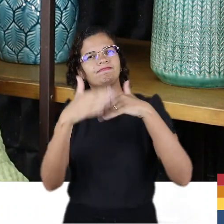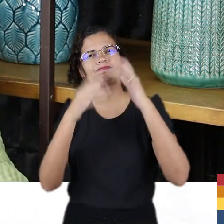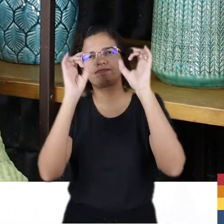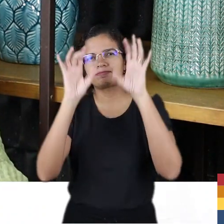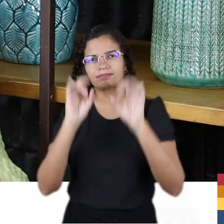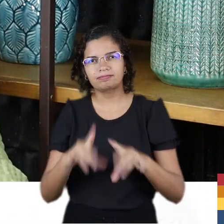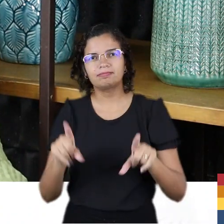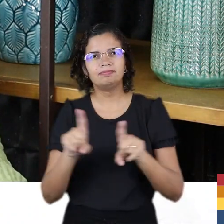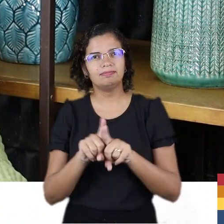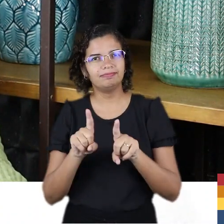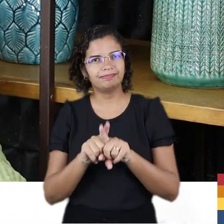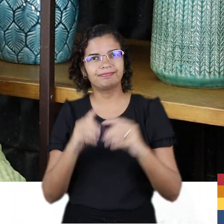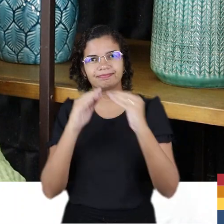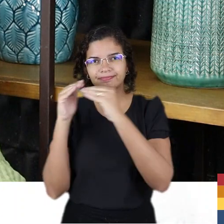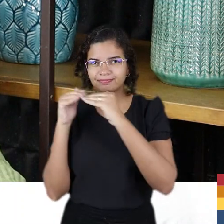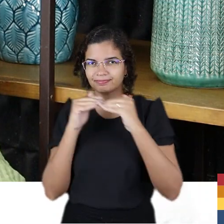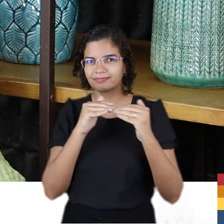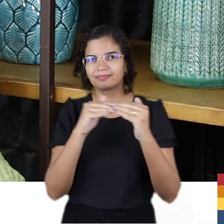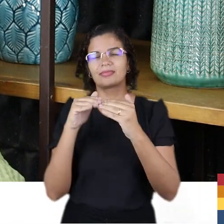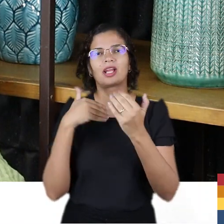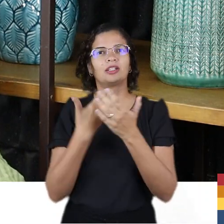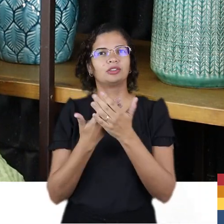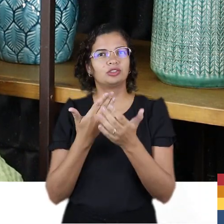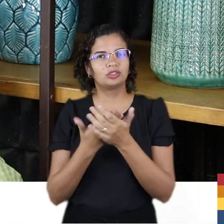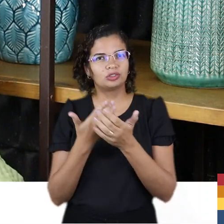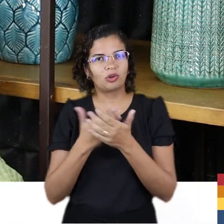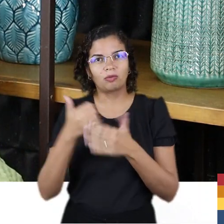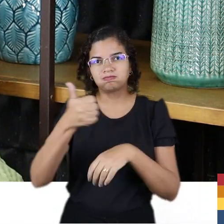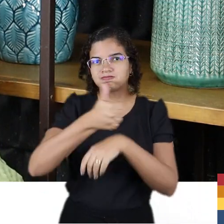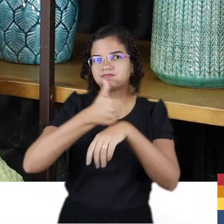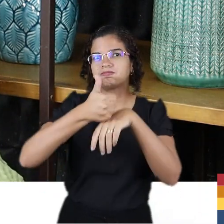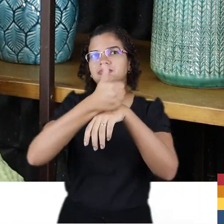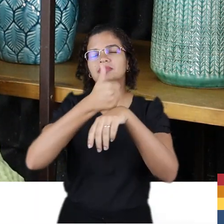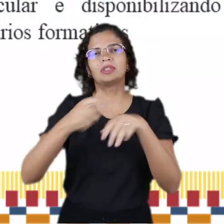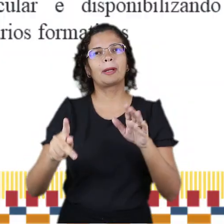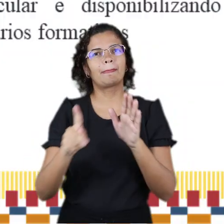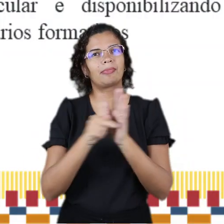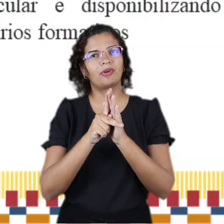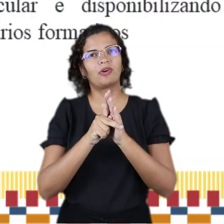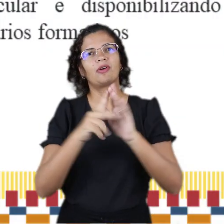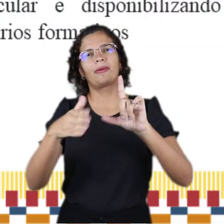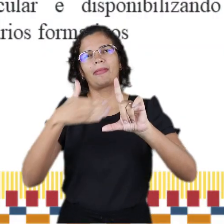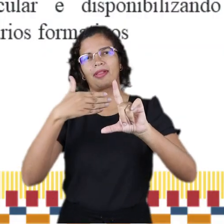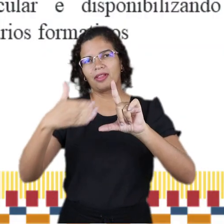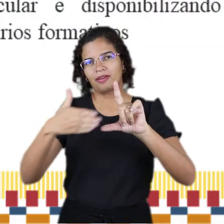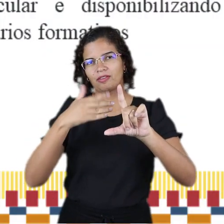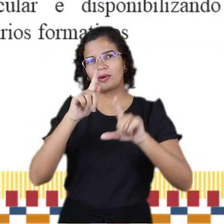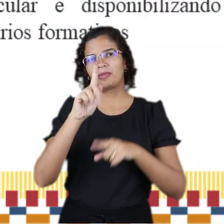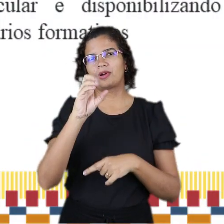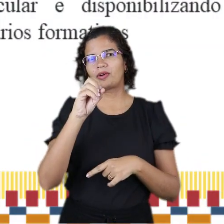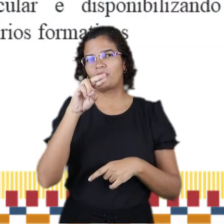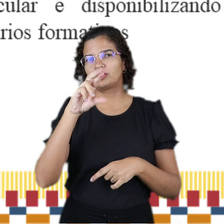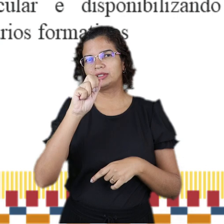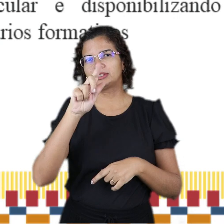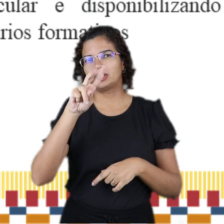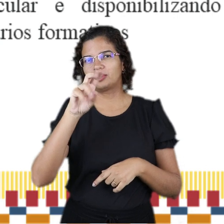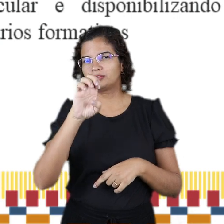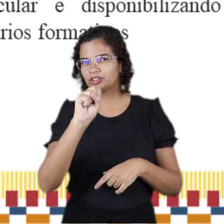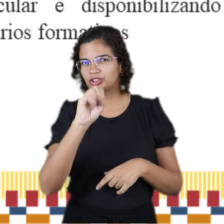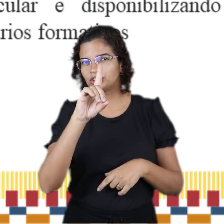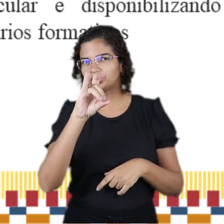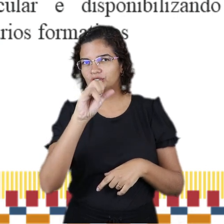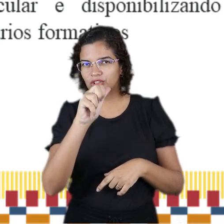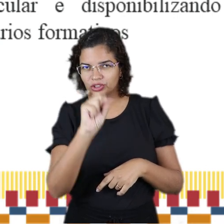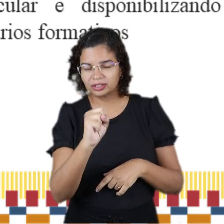docentes, né, que são os cadernos de orientações curriculares do itinerário formativo, né, que já está saindo do forninho, vamos assim